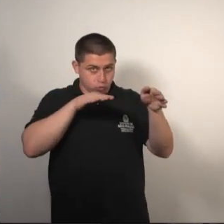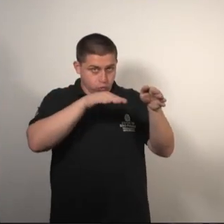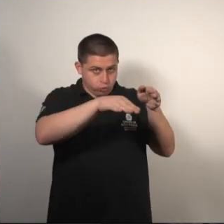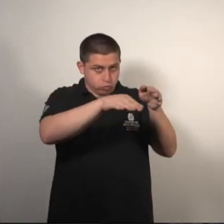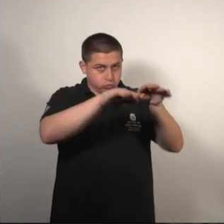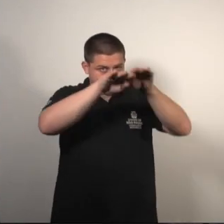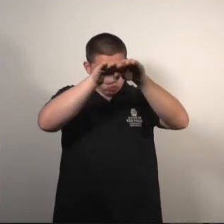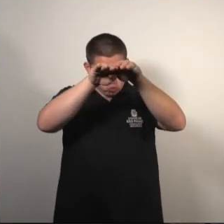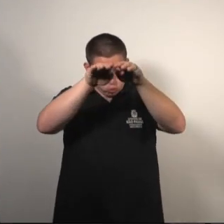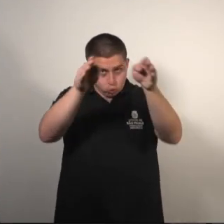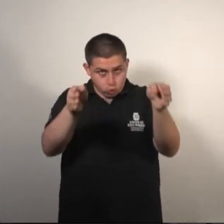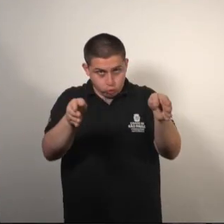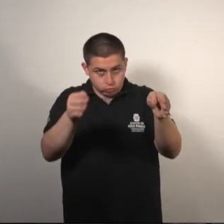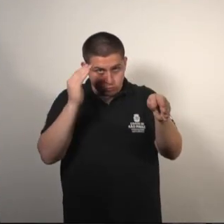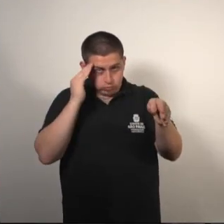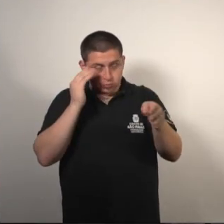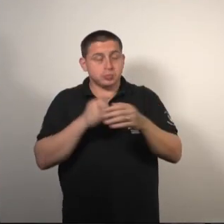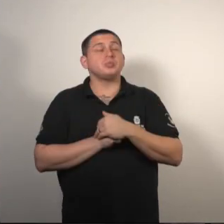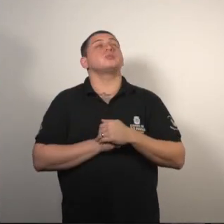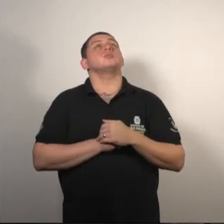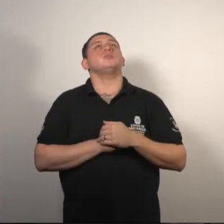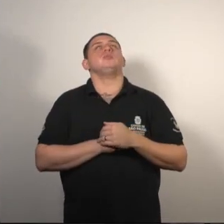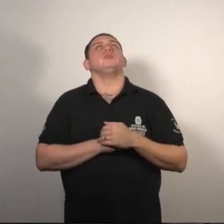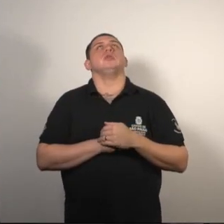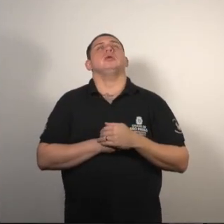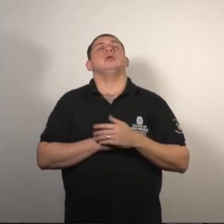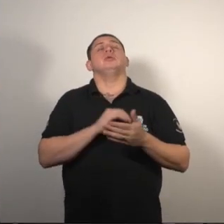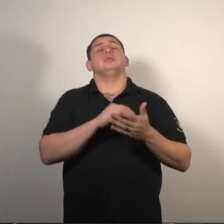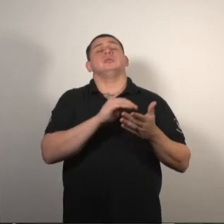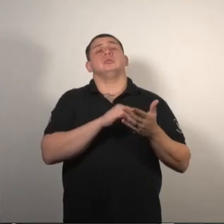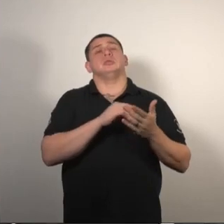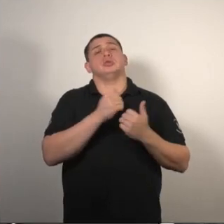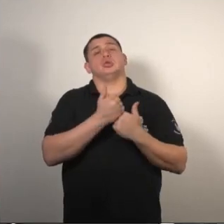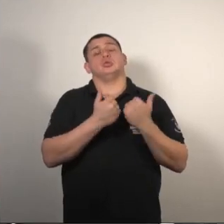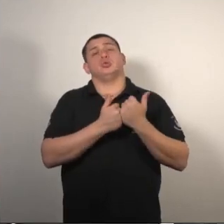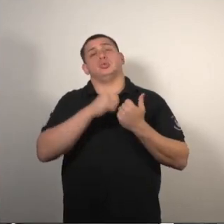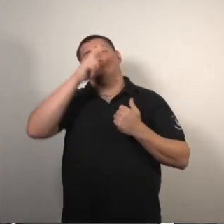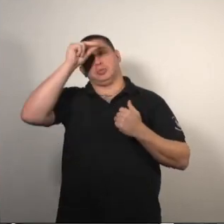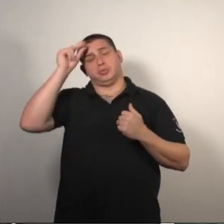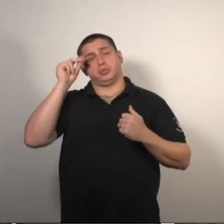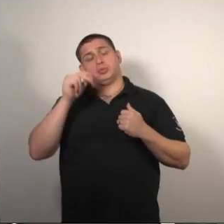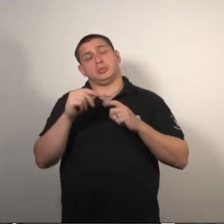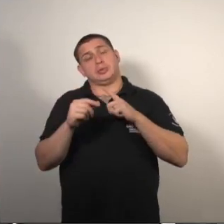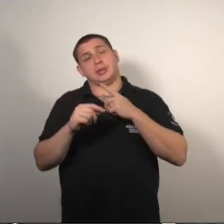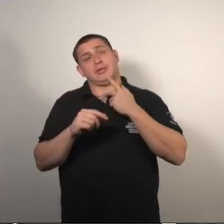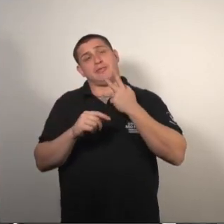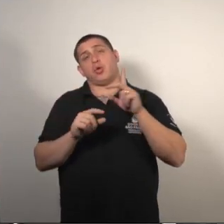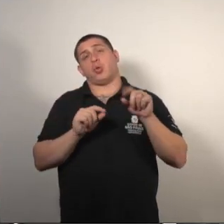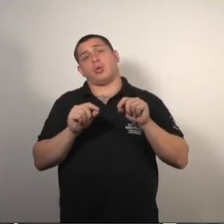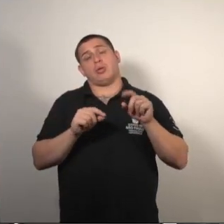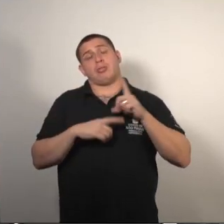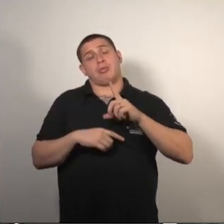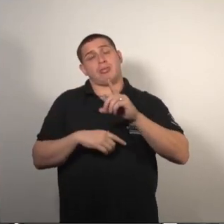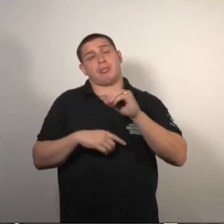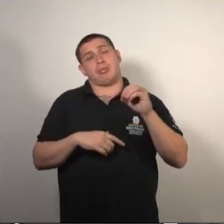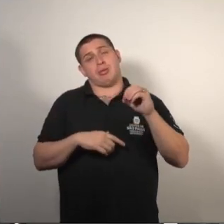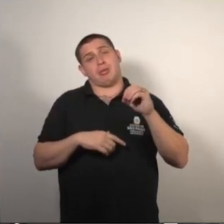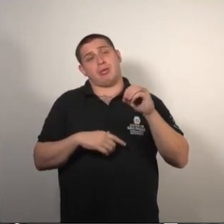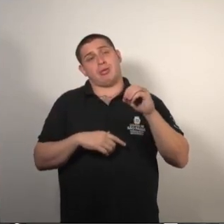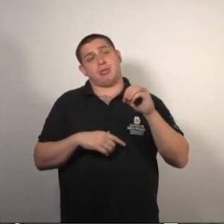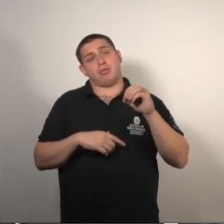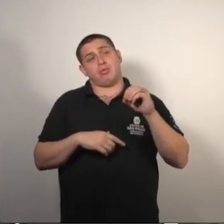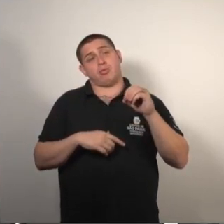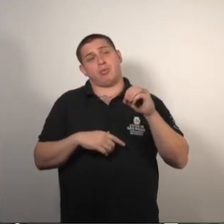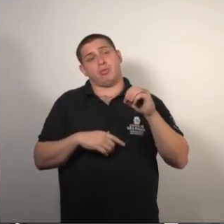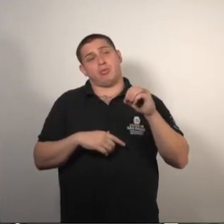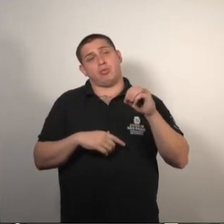Túnel. A Secretaria de Subprefeitura, são 10 túneis, onde 5 foram concluídos e 5